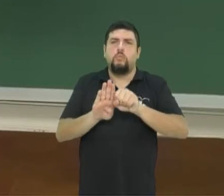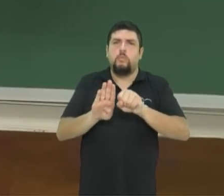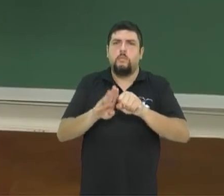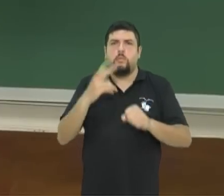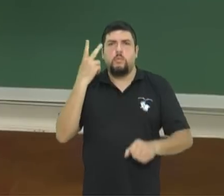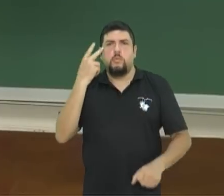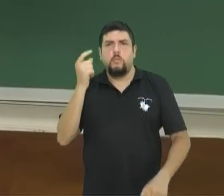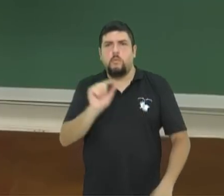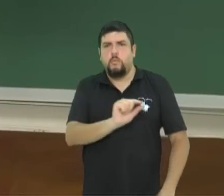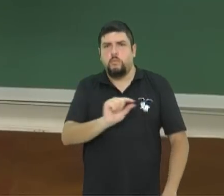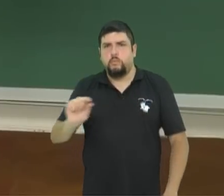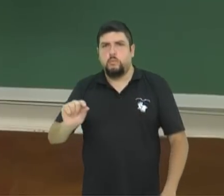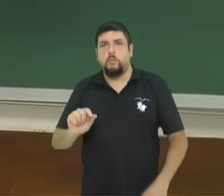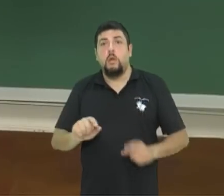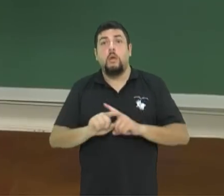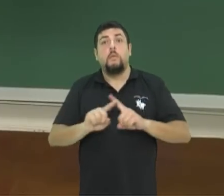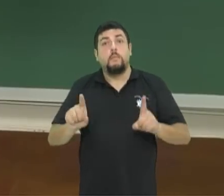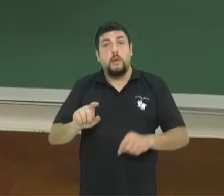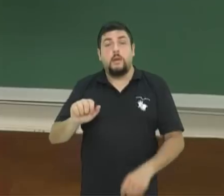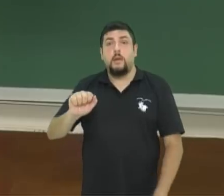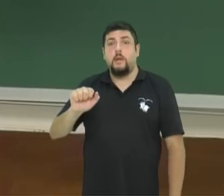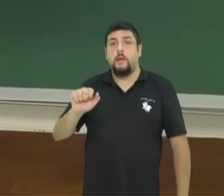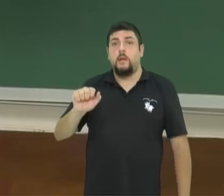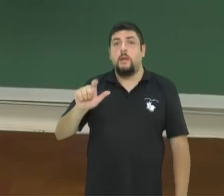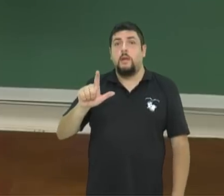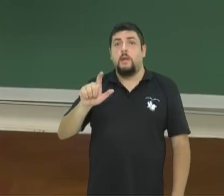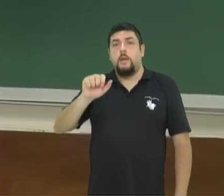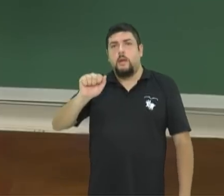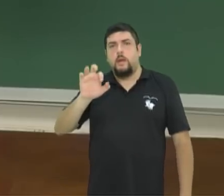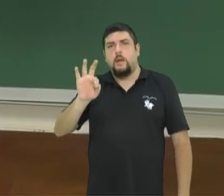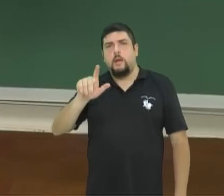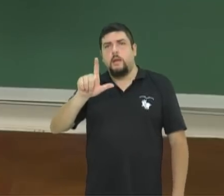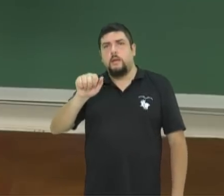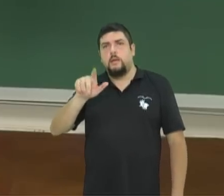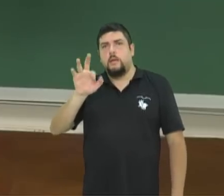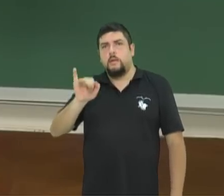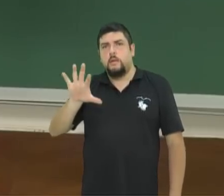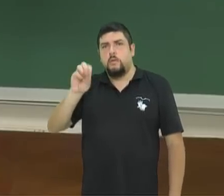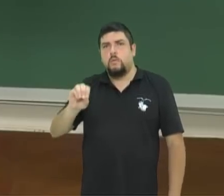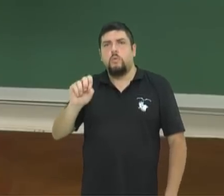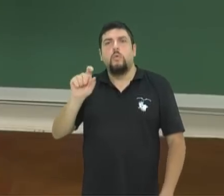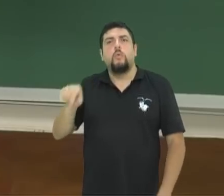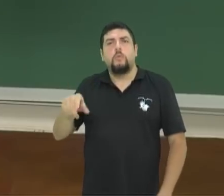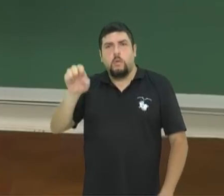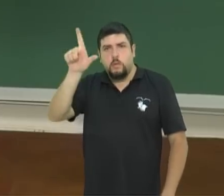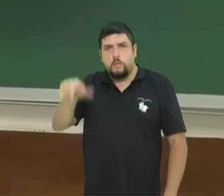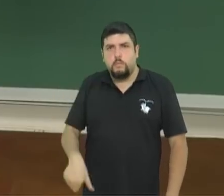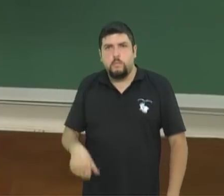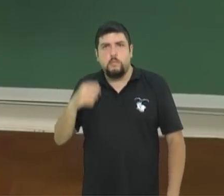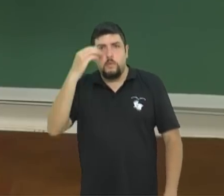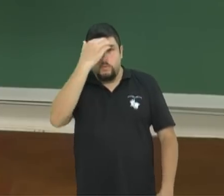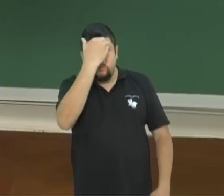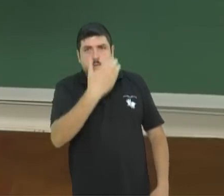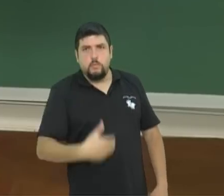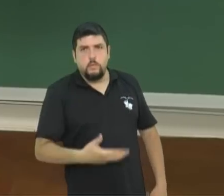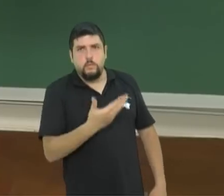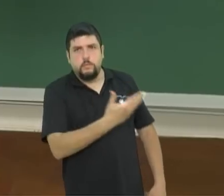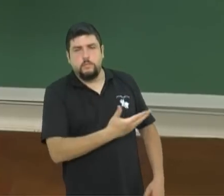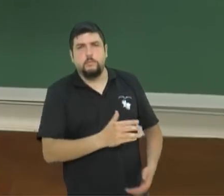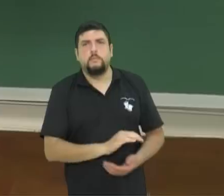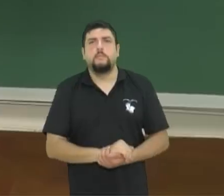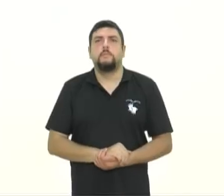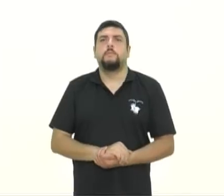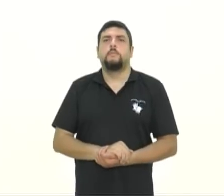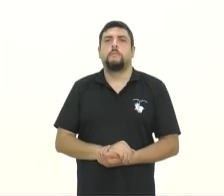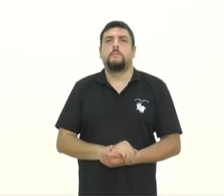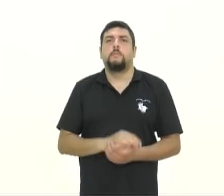ao nome de um personagem, de uma personalidade da mitologia grega, então foi escrito com letra maiúscula. Ok? E aqui,